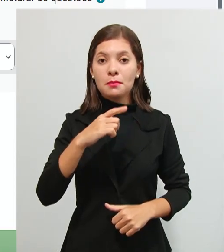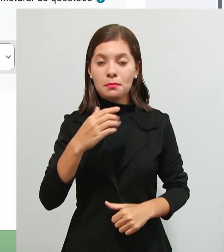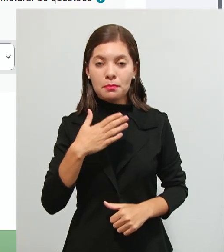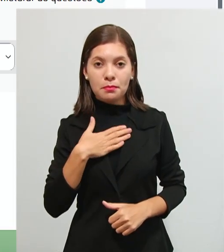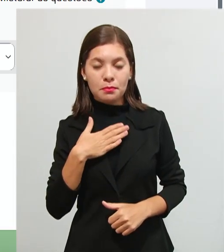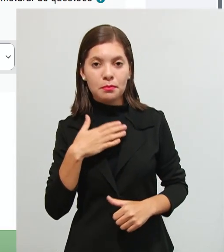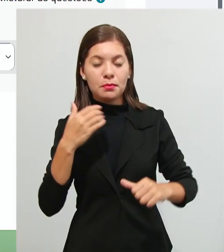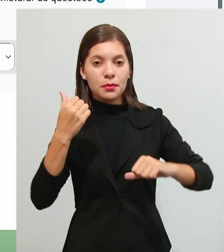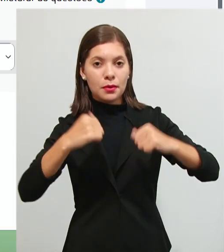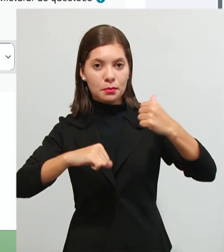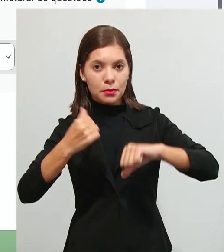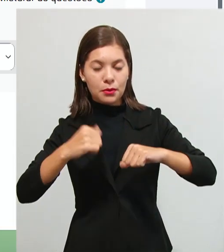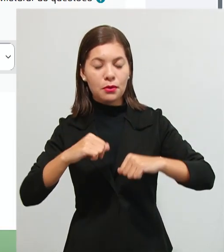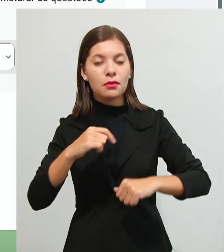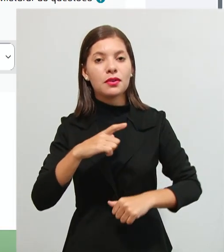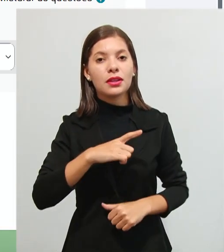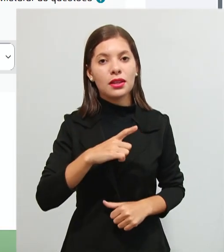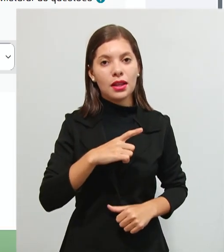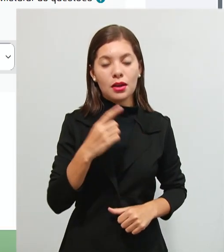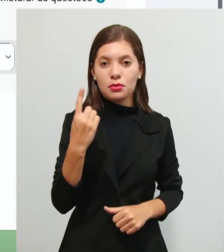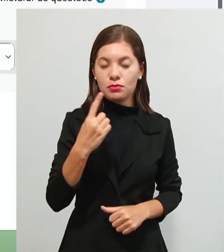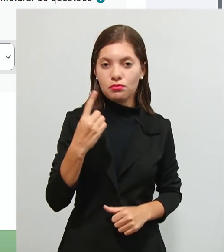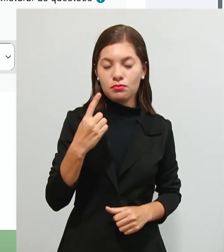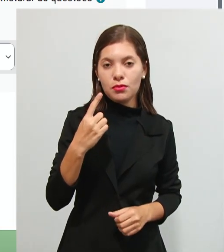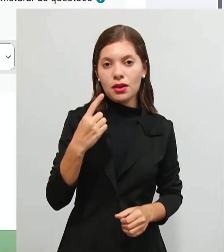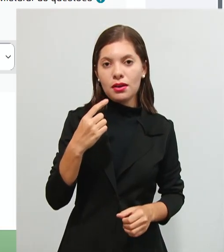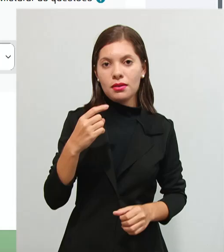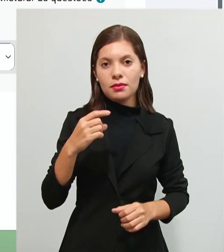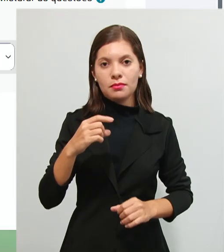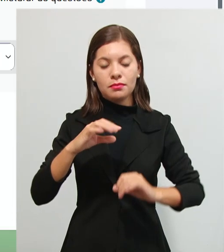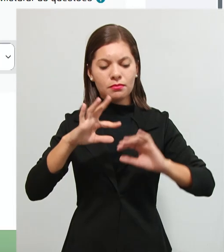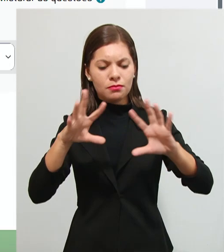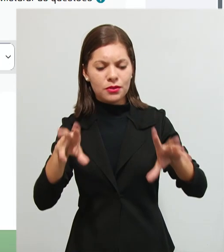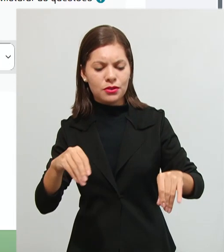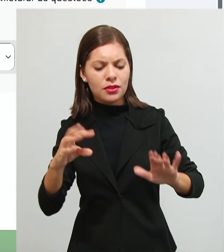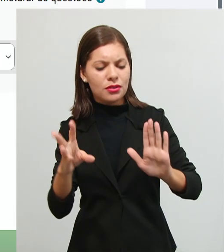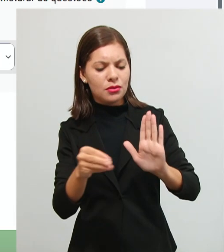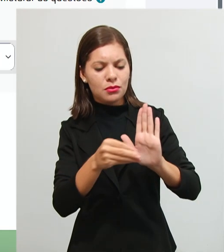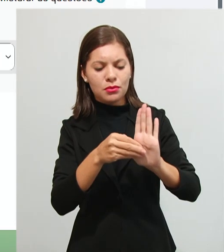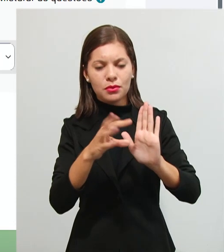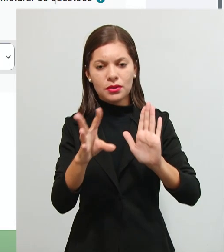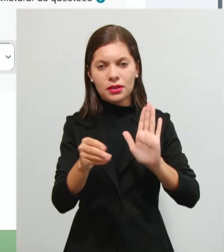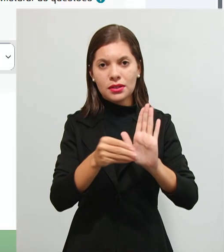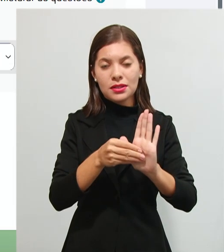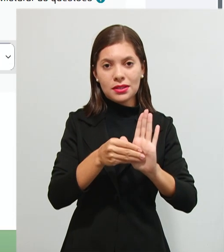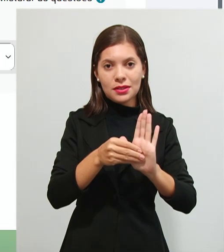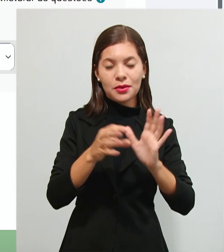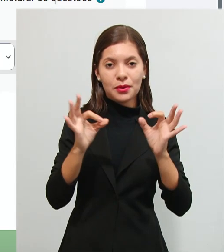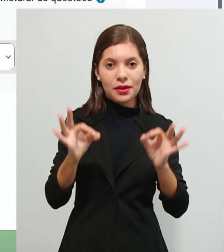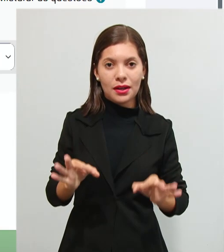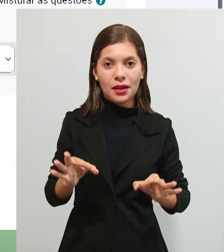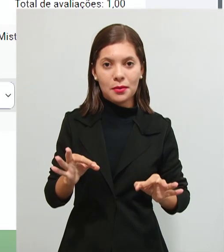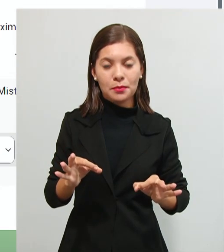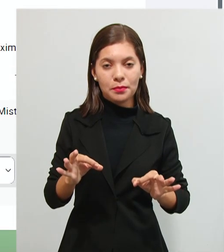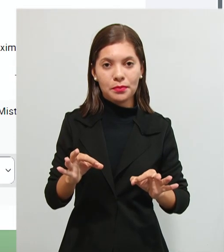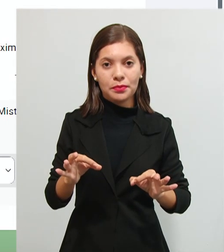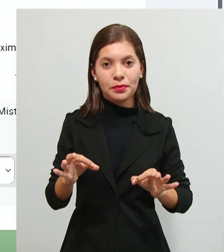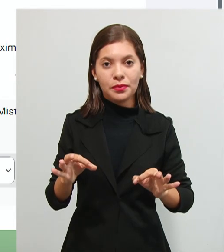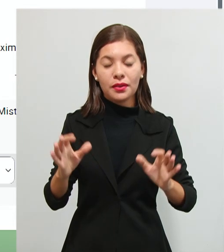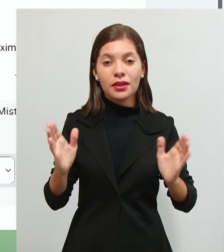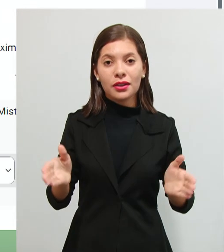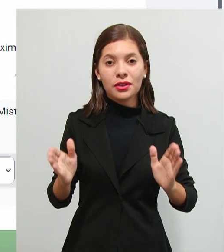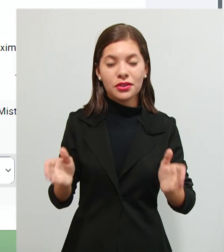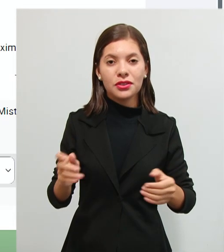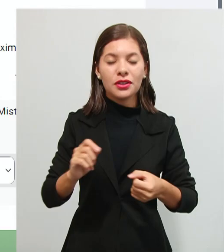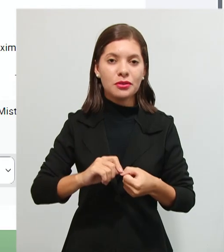uma questão. E eu posso adicionando outras questões, clicando na opção adicionar, ok? Mas já feito uma